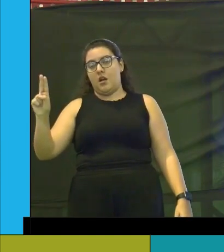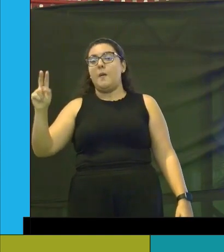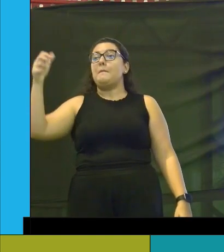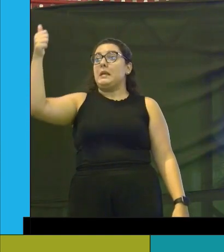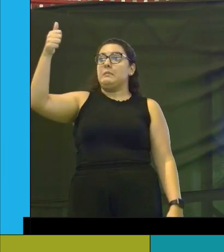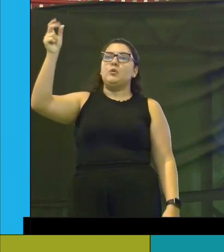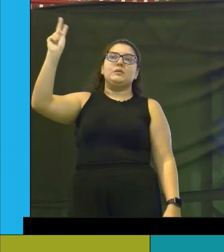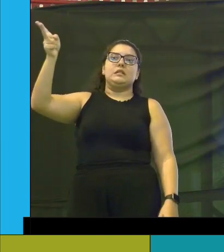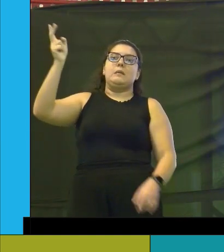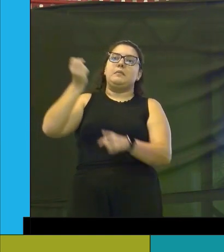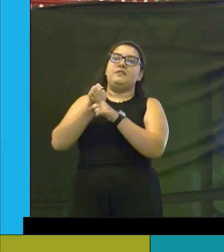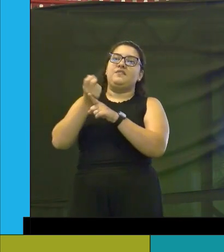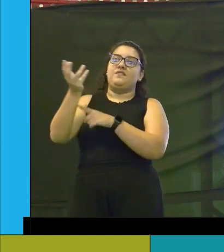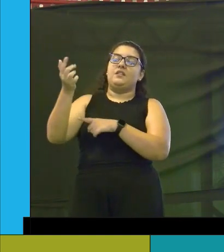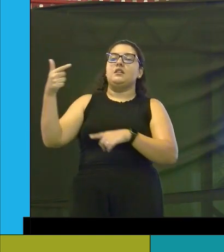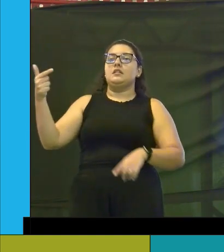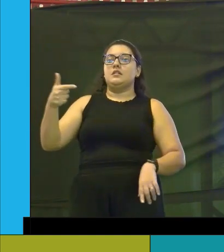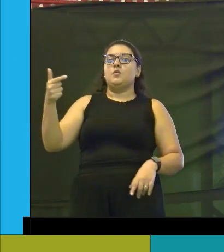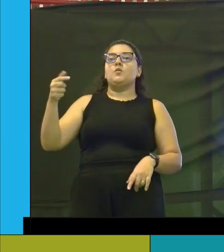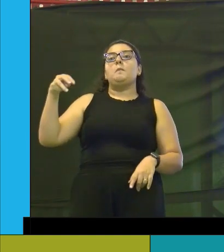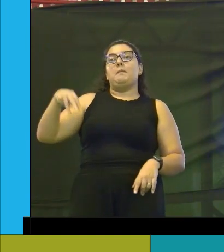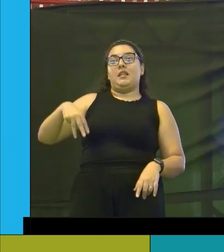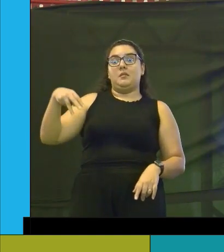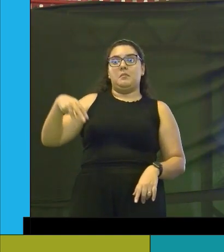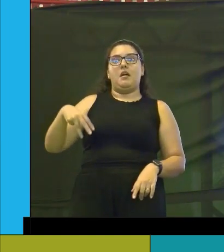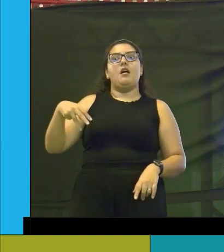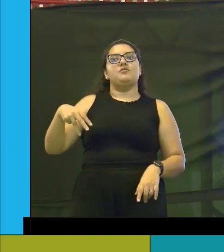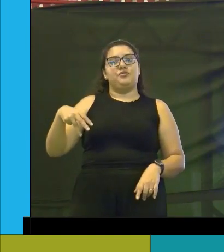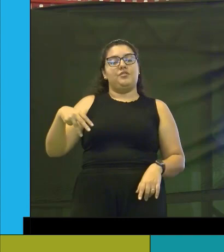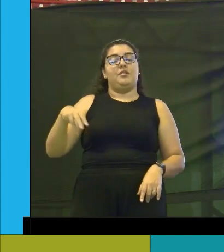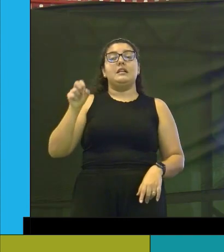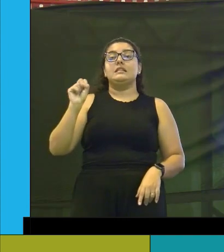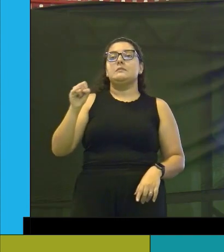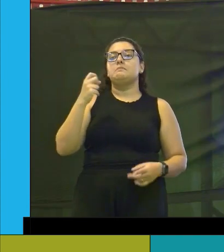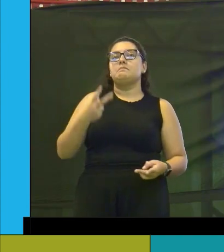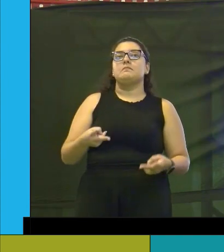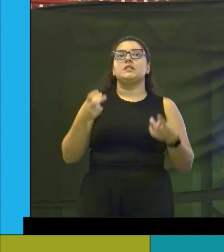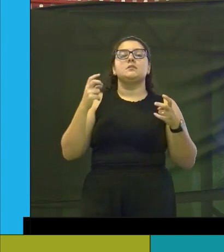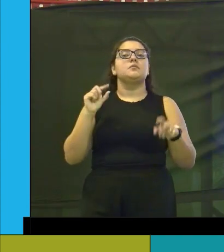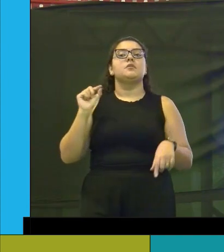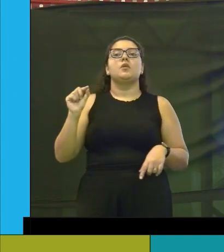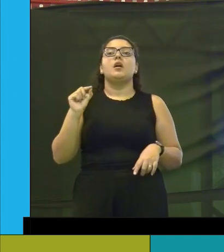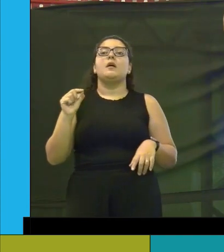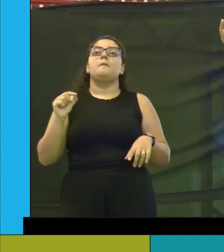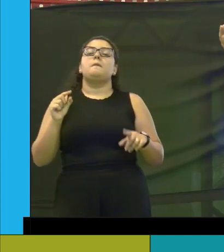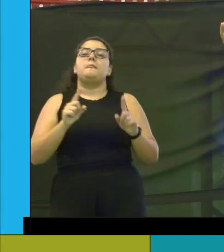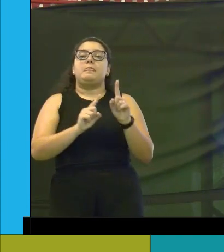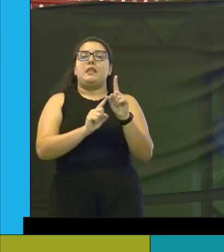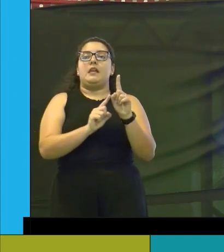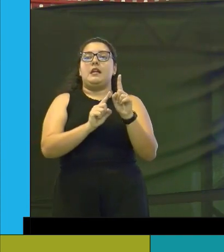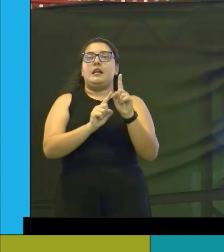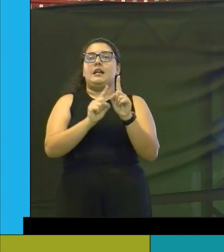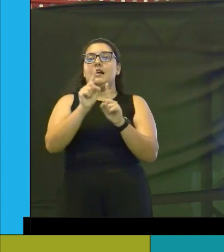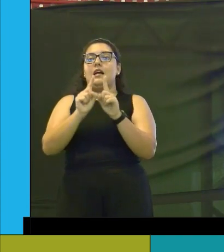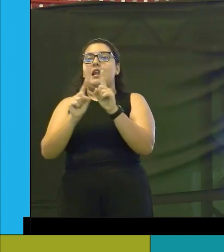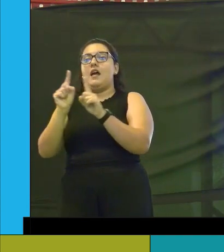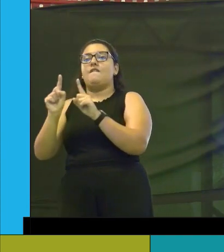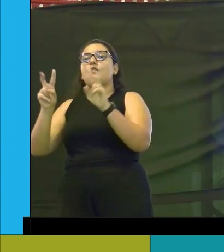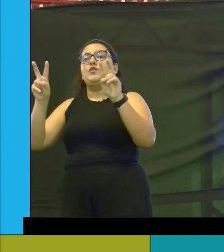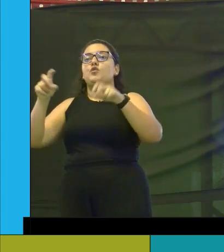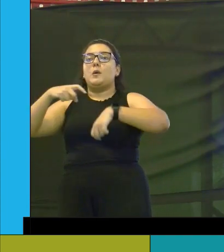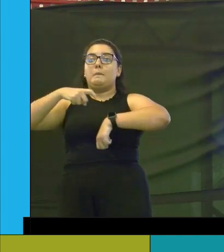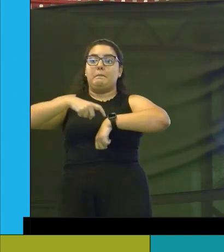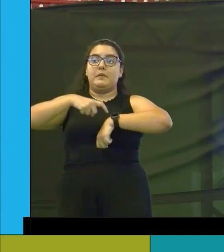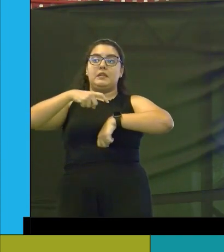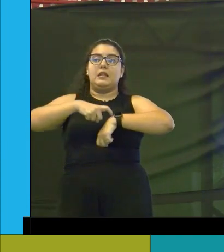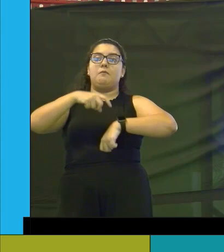que você trabalha onde? Na matemática, ó. Se você olhar gráfico da posição em função do tempo do